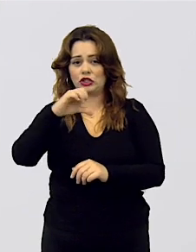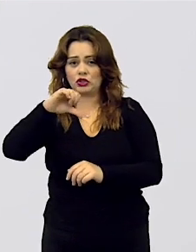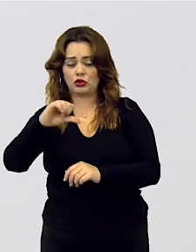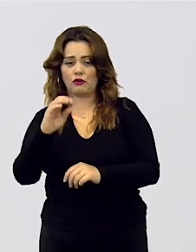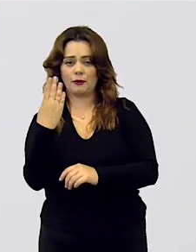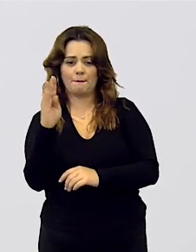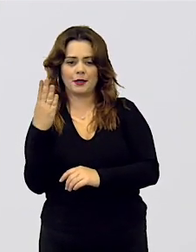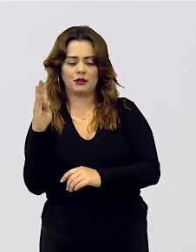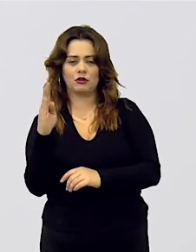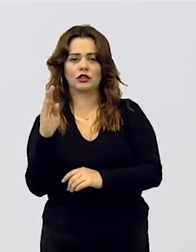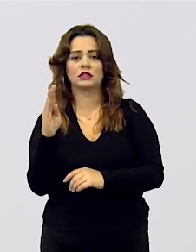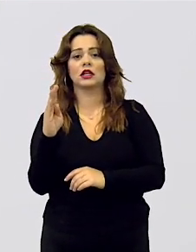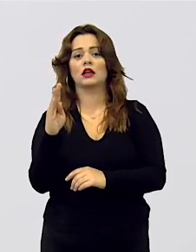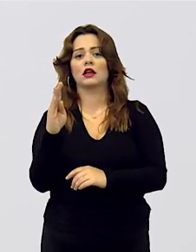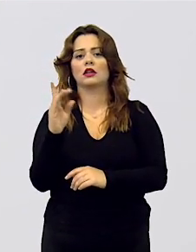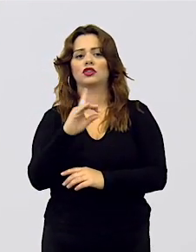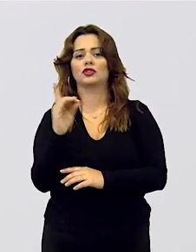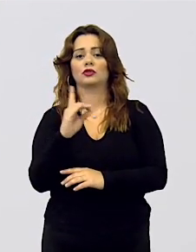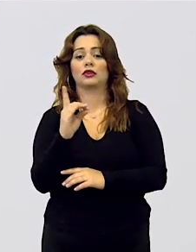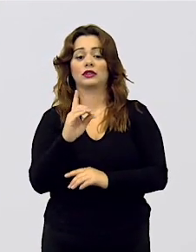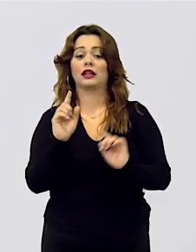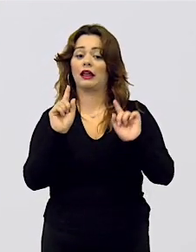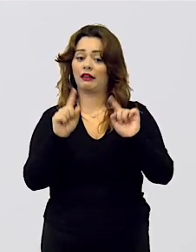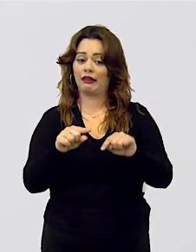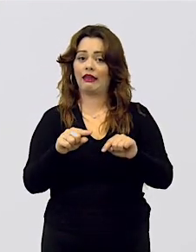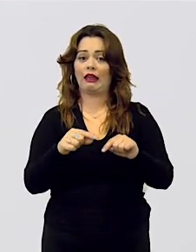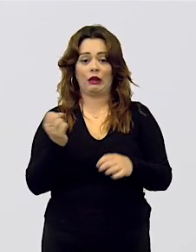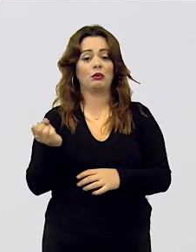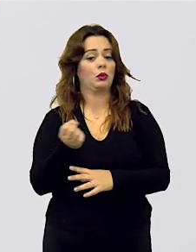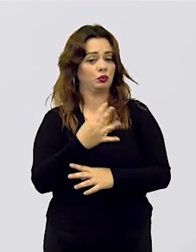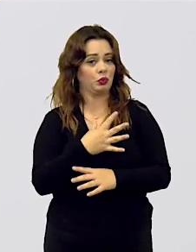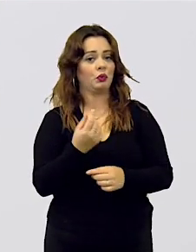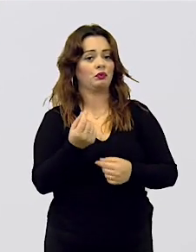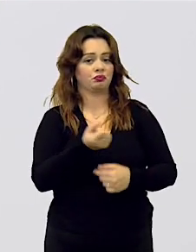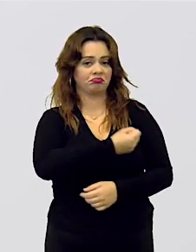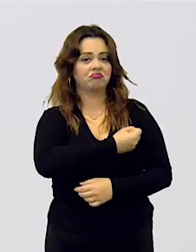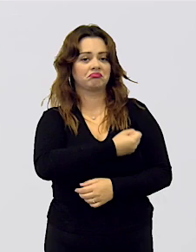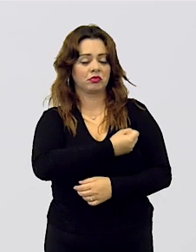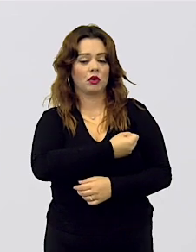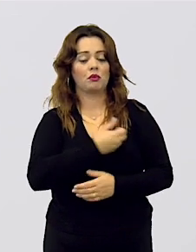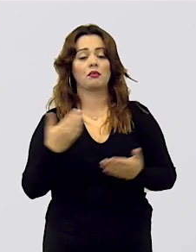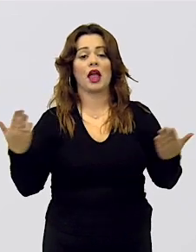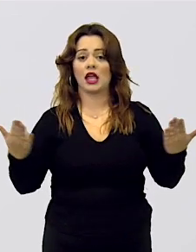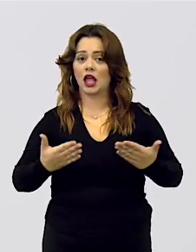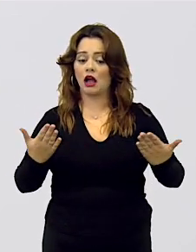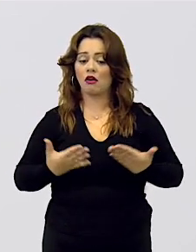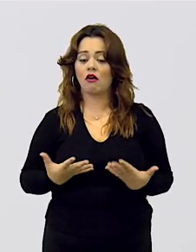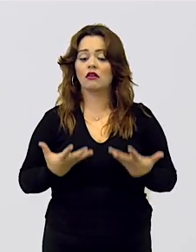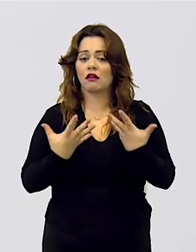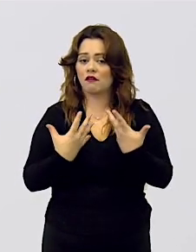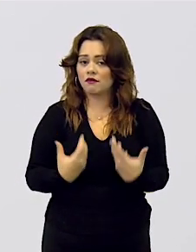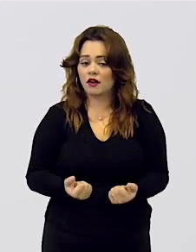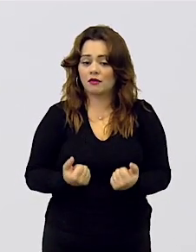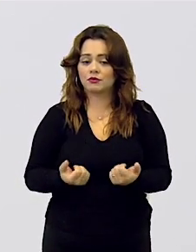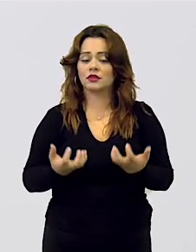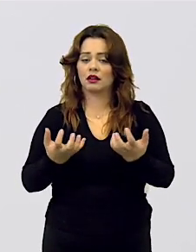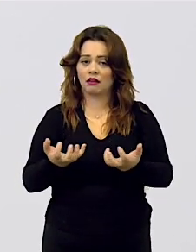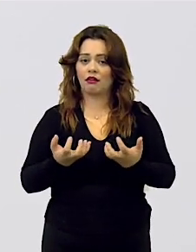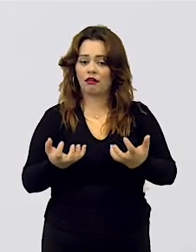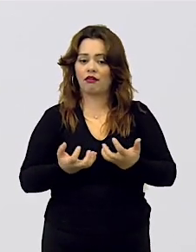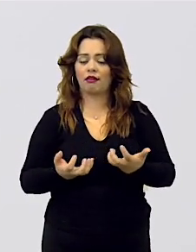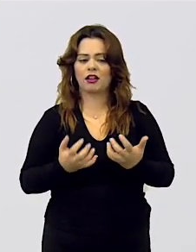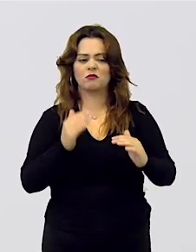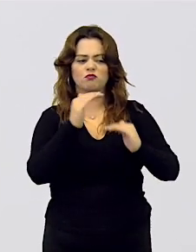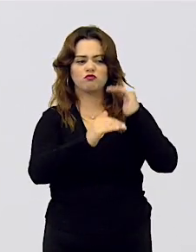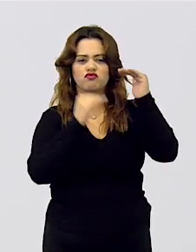que representou um recorde histórico neste ano 2022 nós atingiremos um novo recorde de comércio entre o Brasil